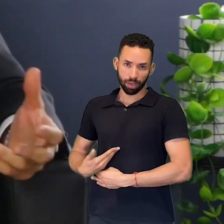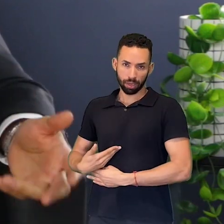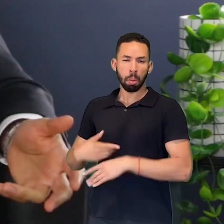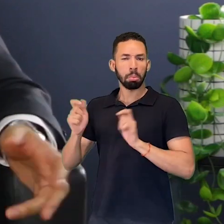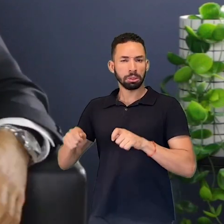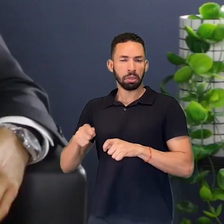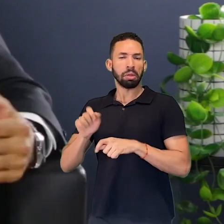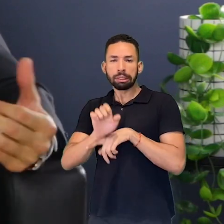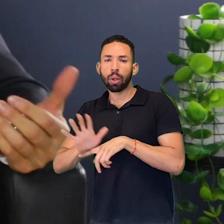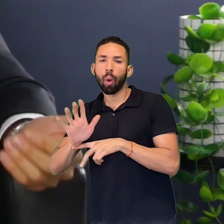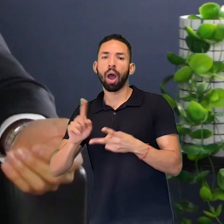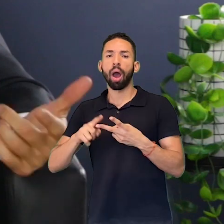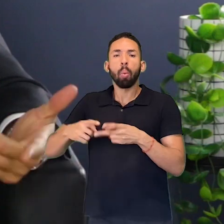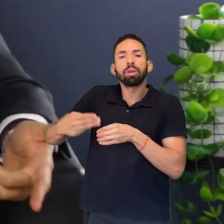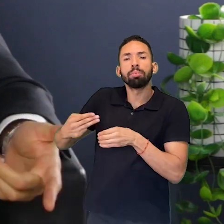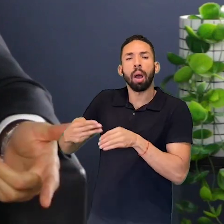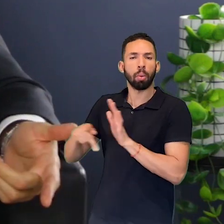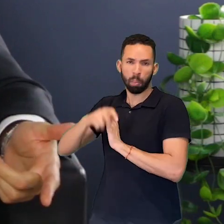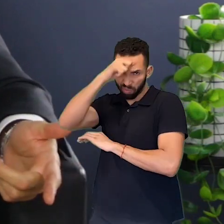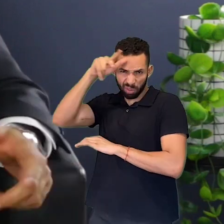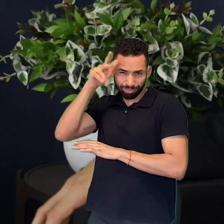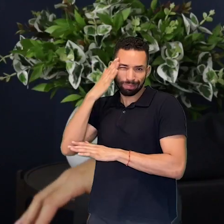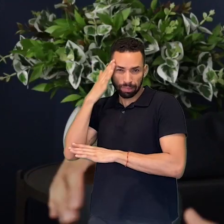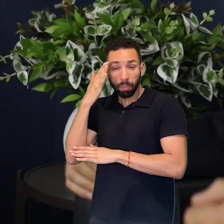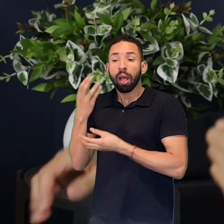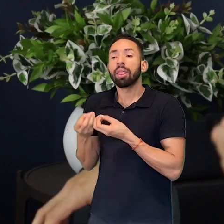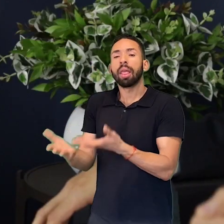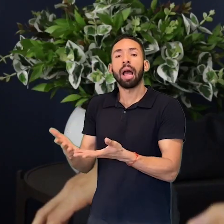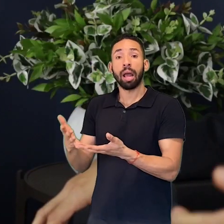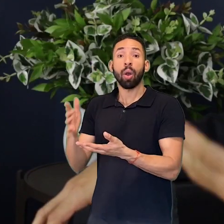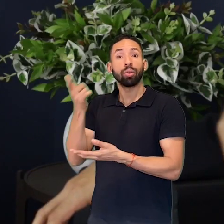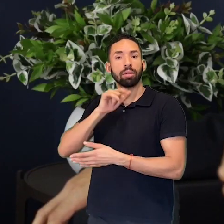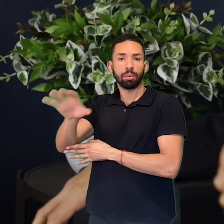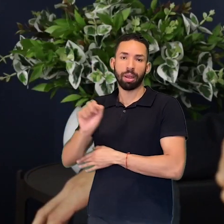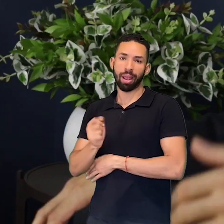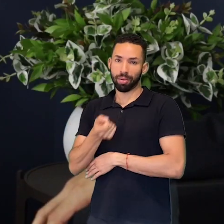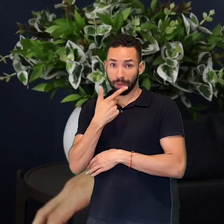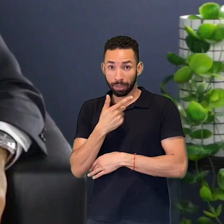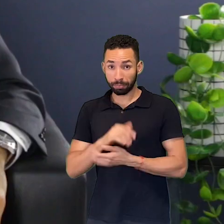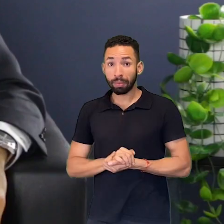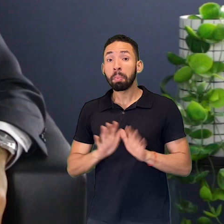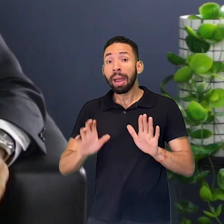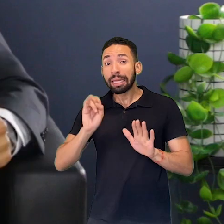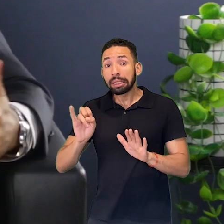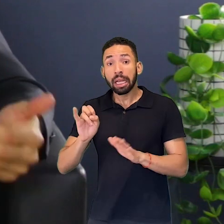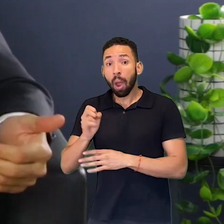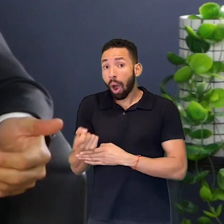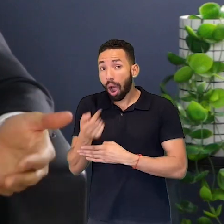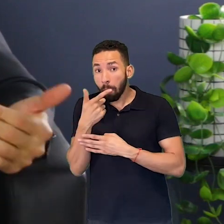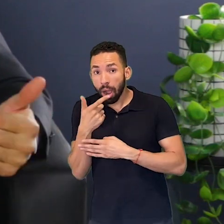farmácias públicas, né? Farmácia estadual ou farmácia municipal. E vai fazer lá, vai entregar para retirar esse medicamento. Se